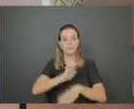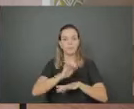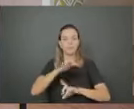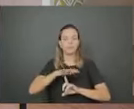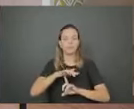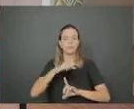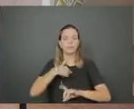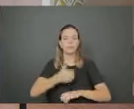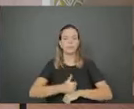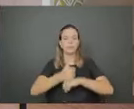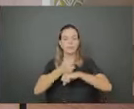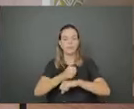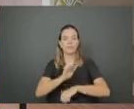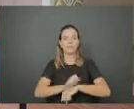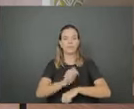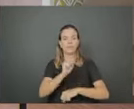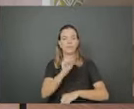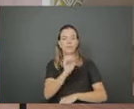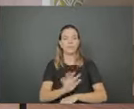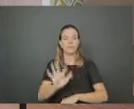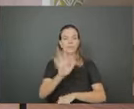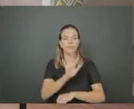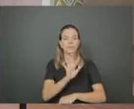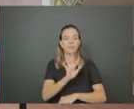Estado-Maior da Polícia Militar do Estado do Paraná.